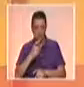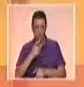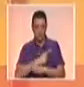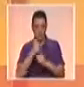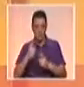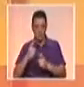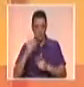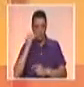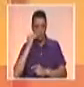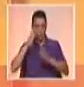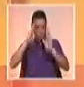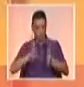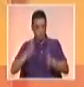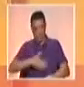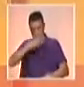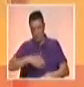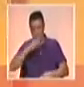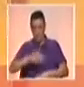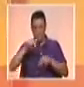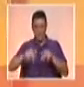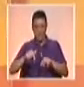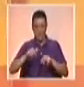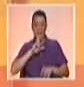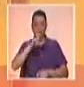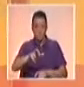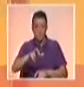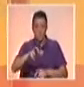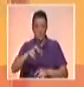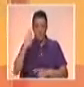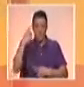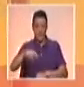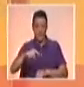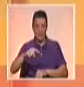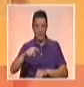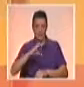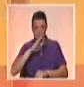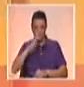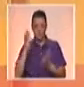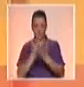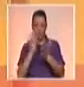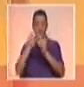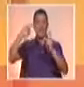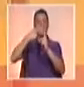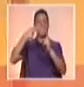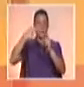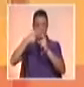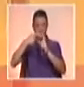Portanto, como já foi referido há pouco, estas respostas estão muito centradas nas tais escolas de referência.